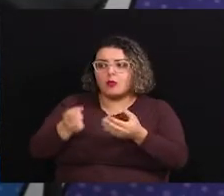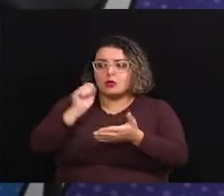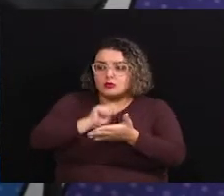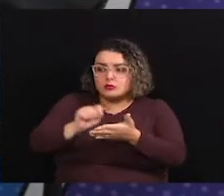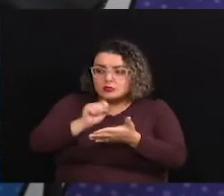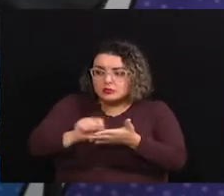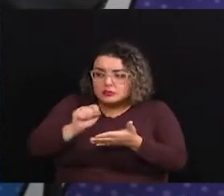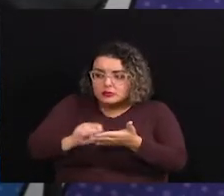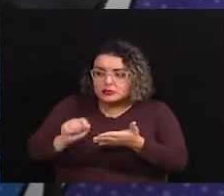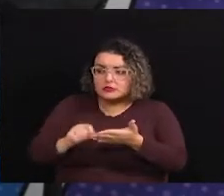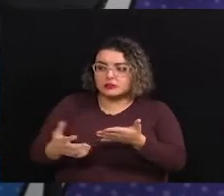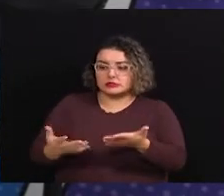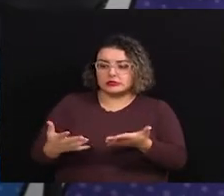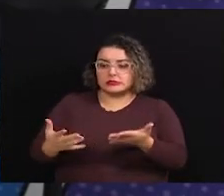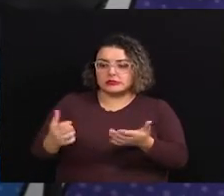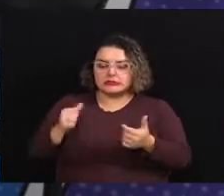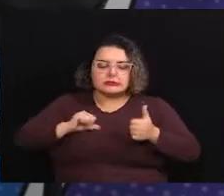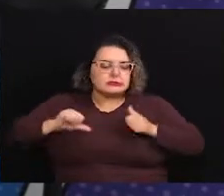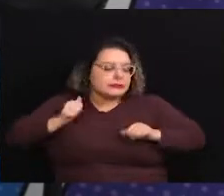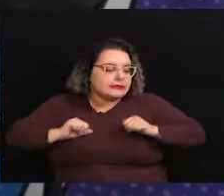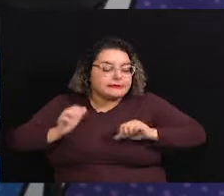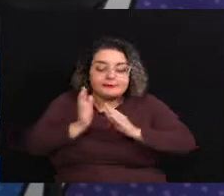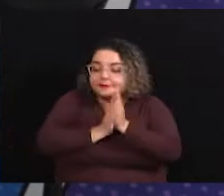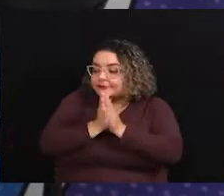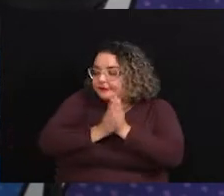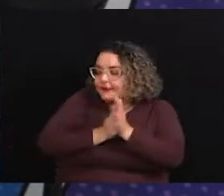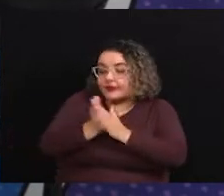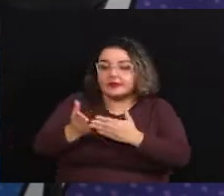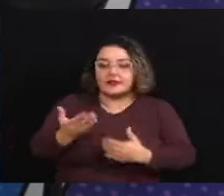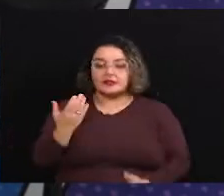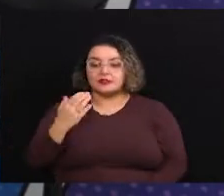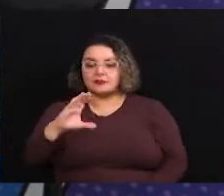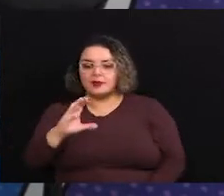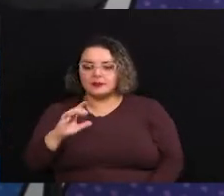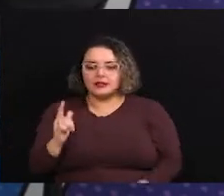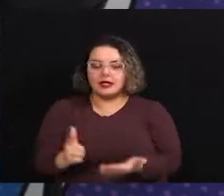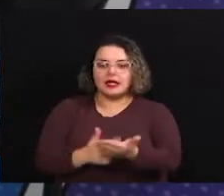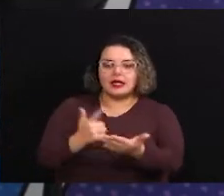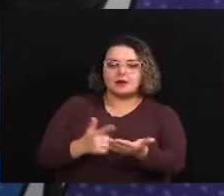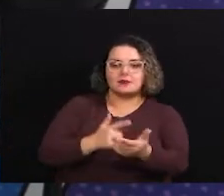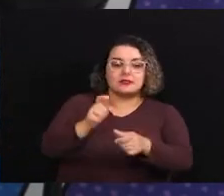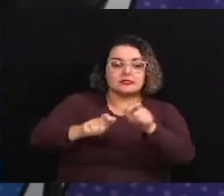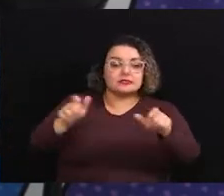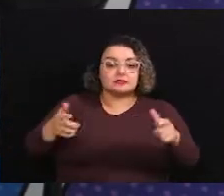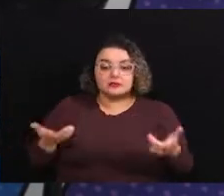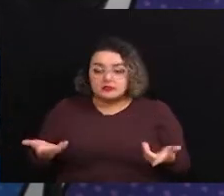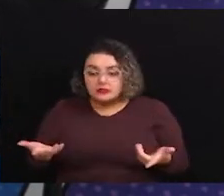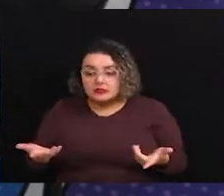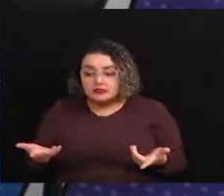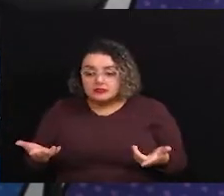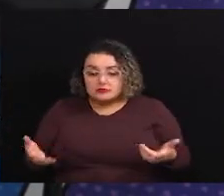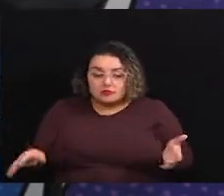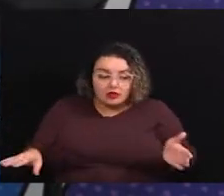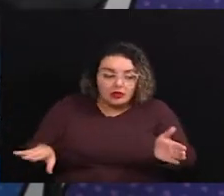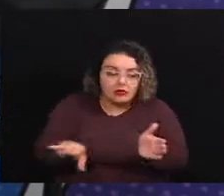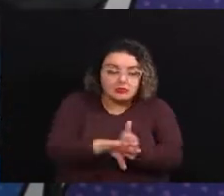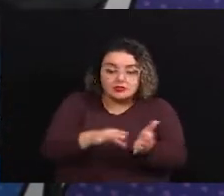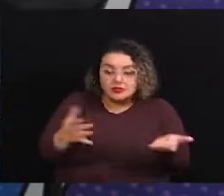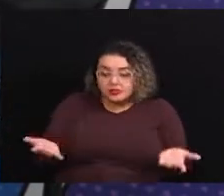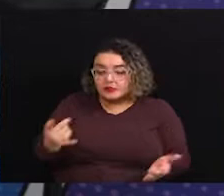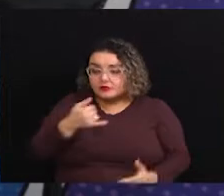um escritor que está ali na ansiedade de levar a obra-prima dele para as pessoas, e aí nós